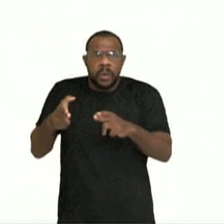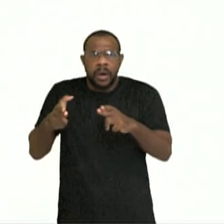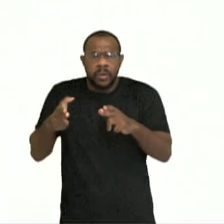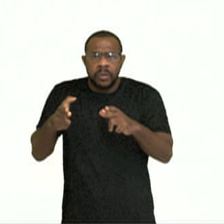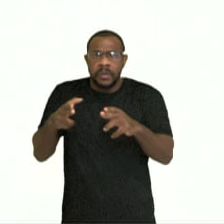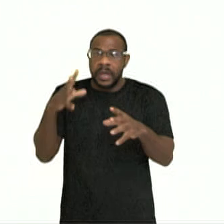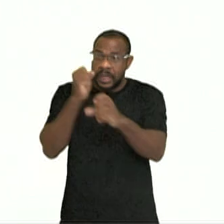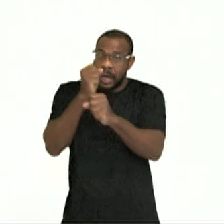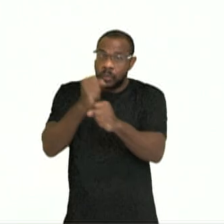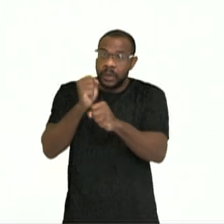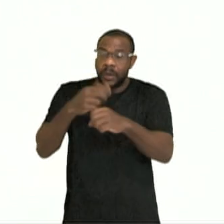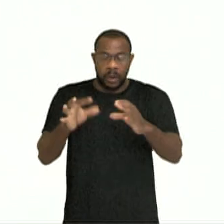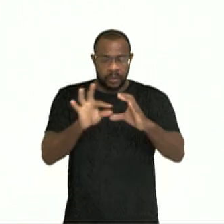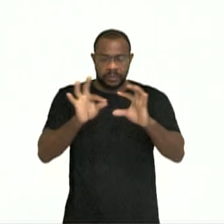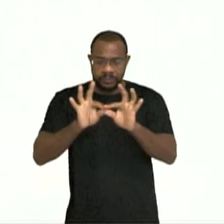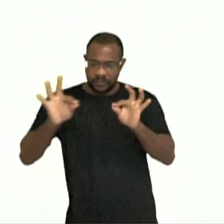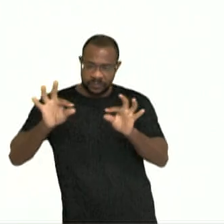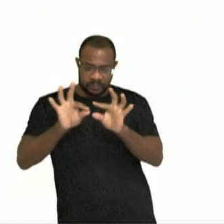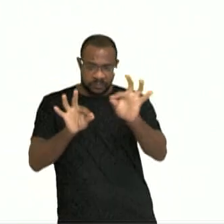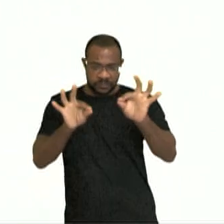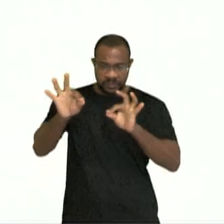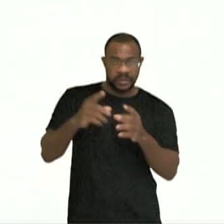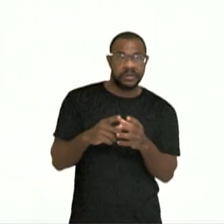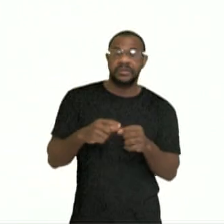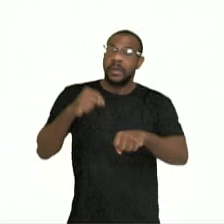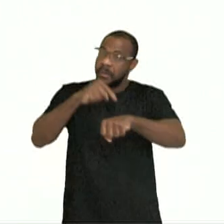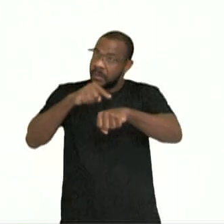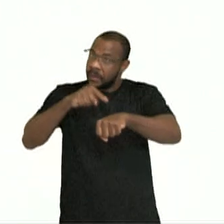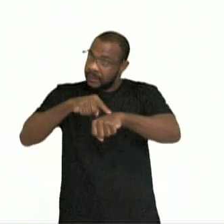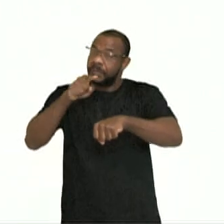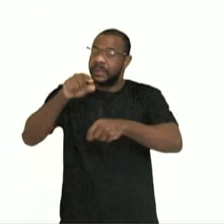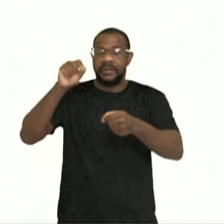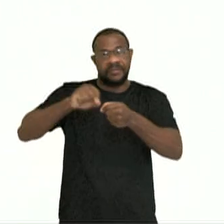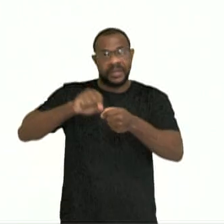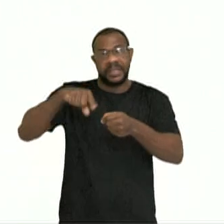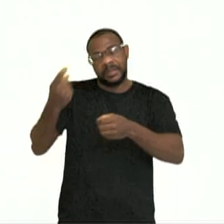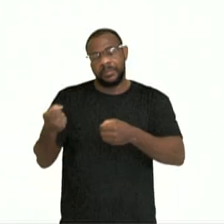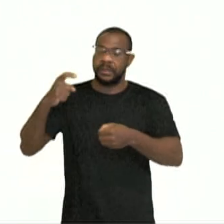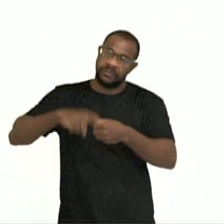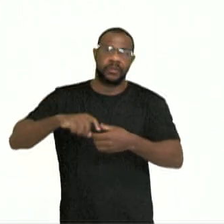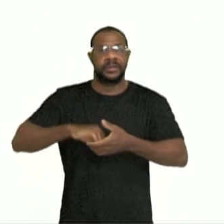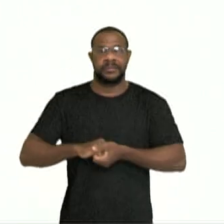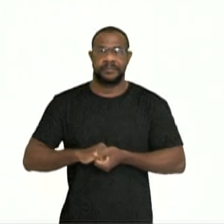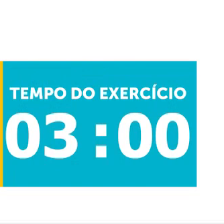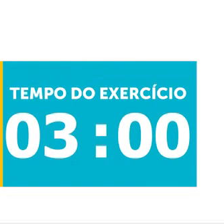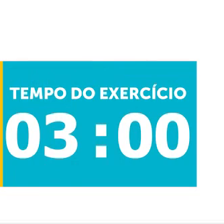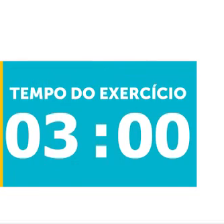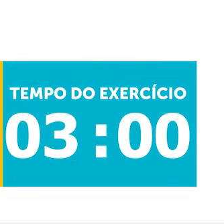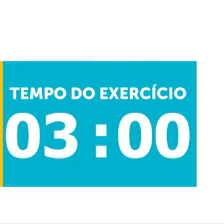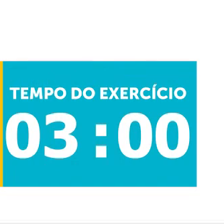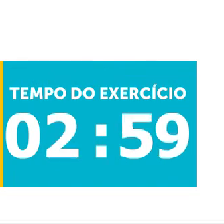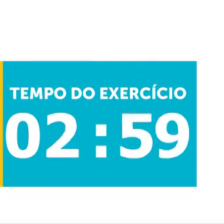Um instantinho para vocês olharem o desenho e o enunciado e responderem, e já voltamos a conferir.